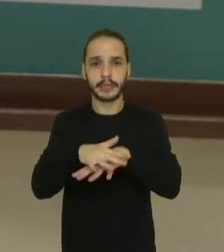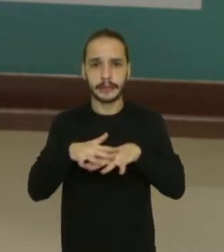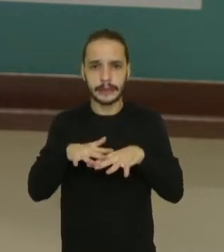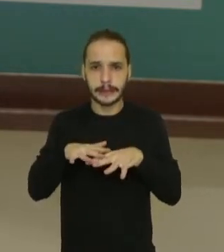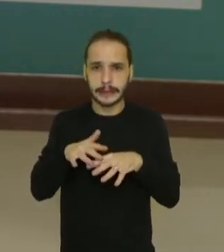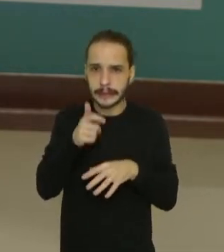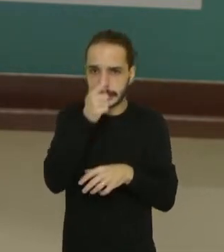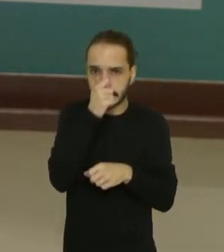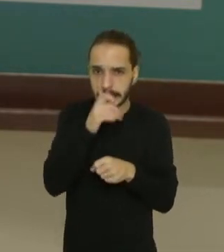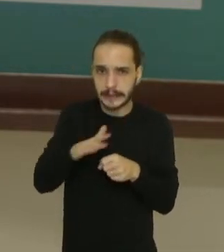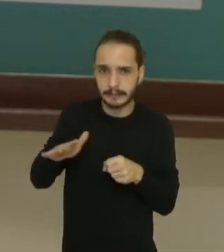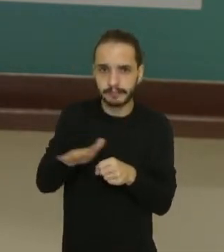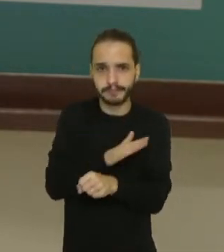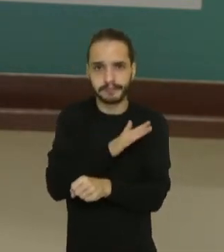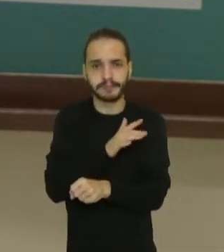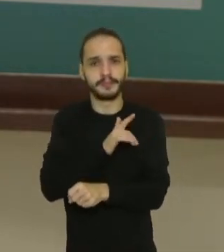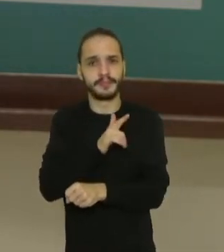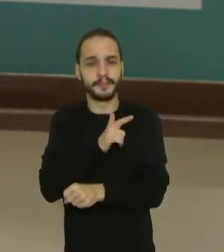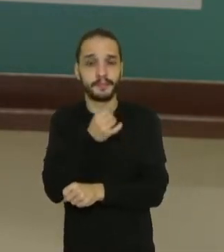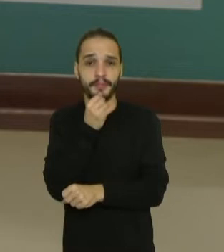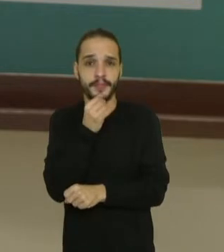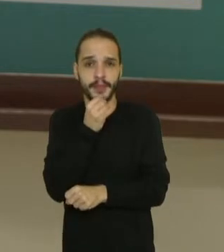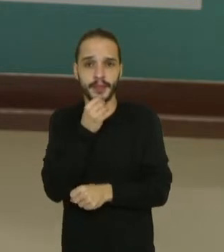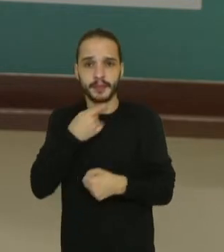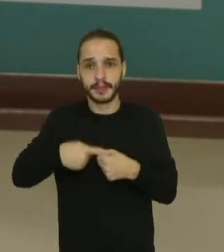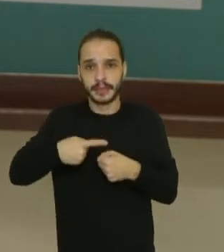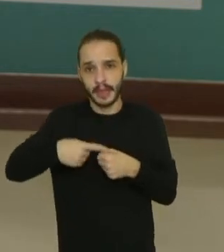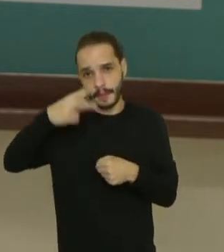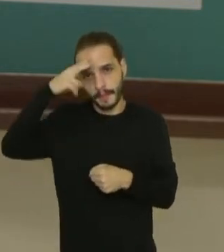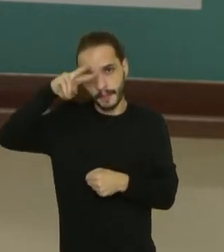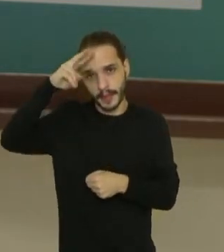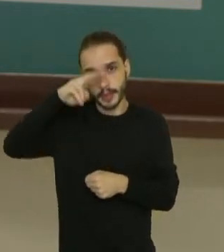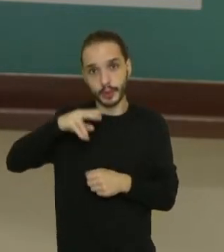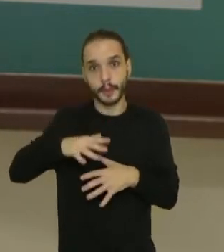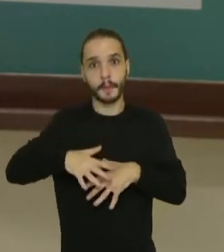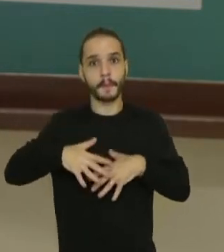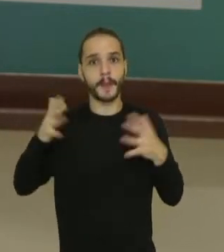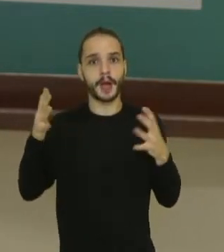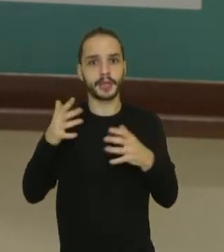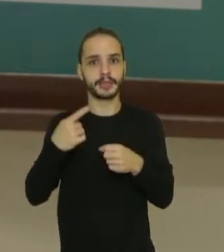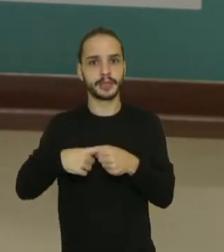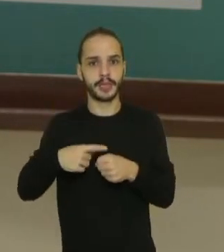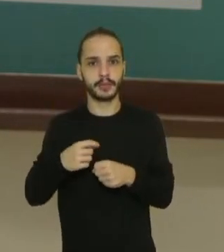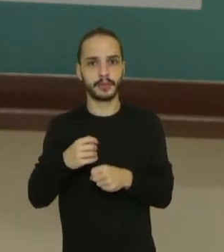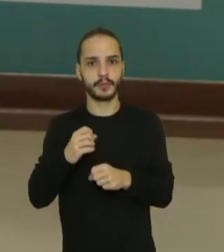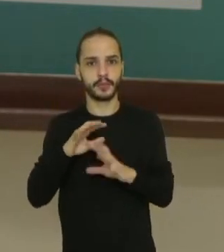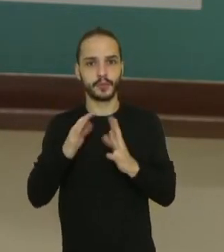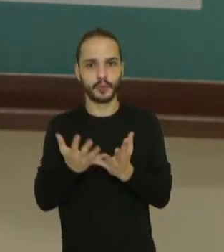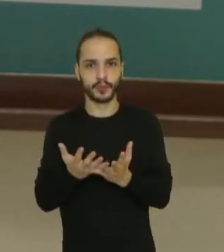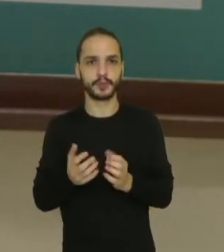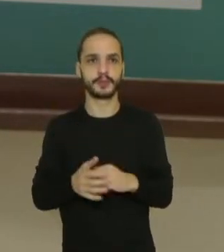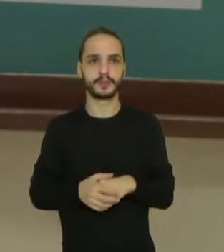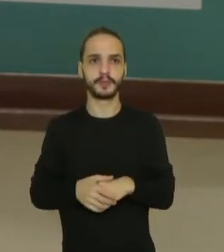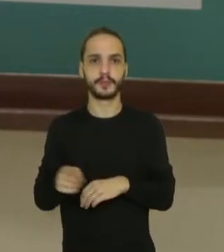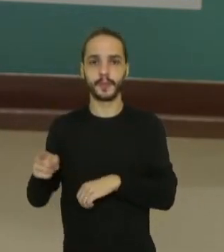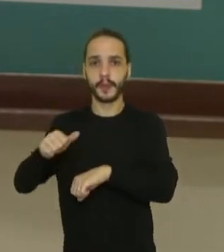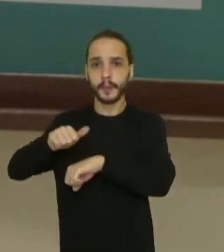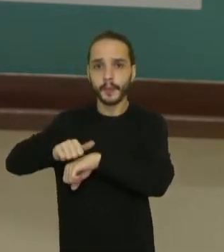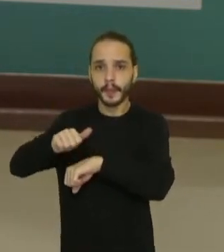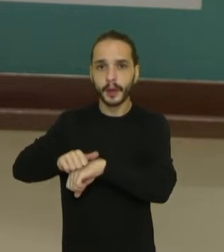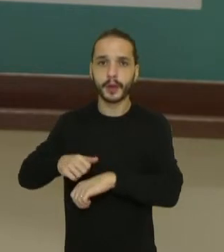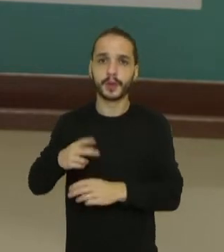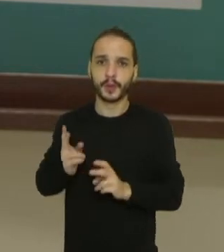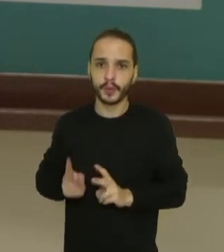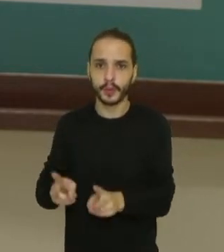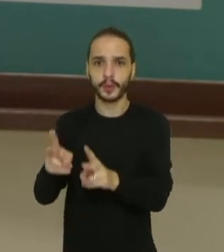exemplo, como a cidade do México, uma das maiores cidades do planeta. Aí vem países que têm um subdesenvolvimento e são ainda